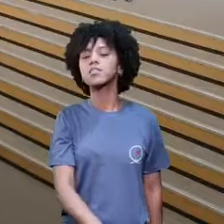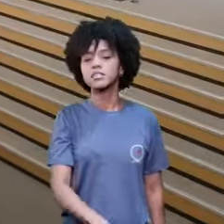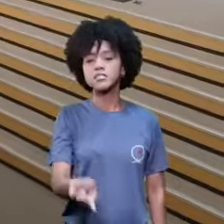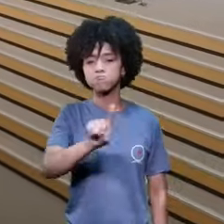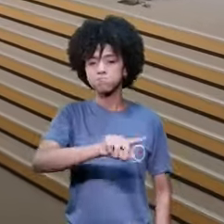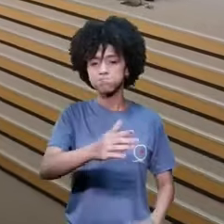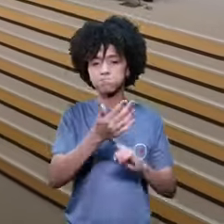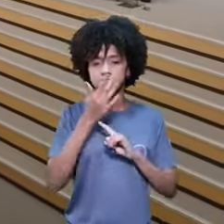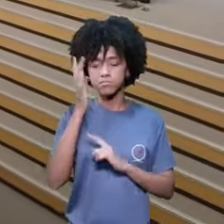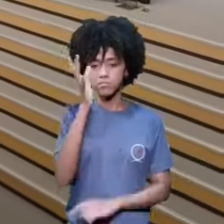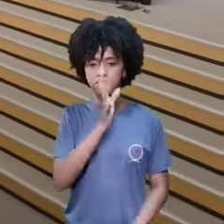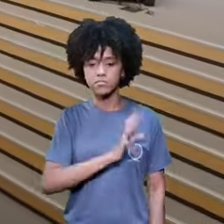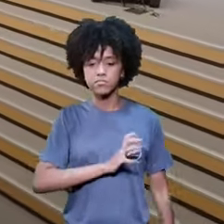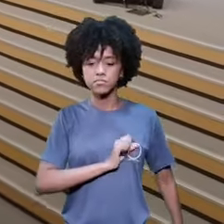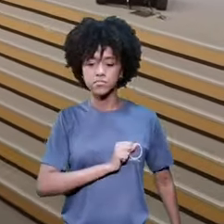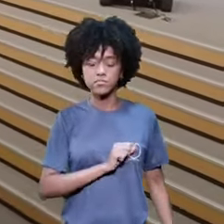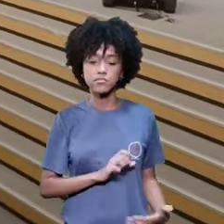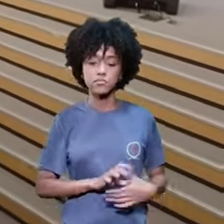adorar?